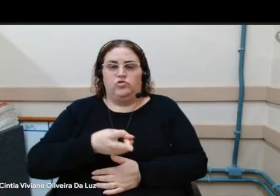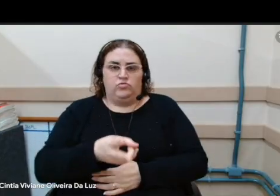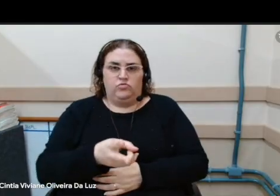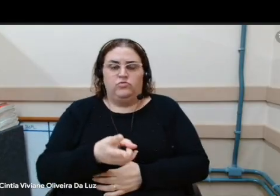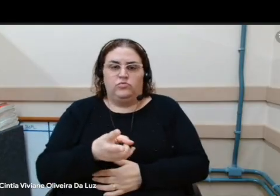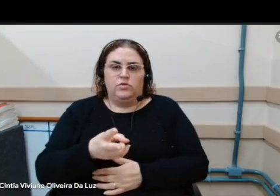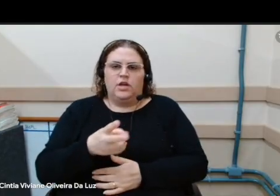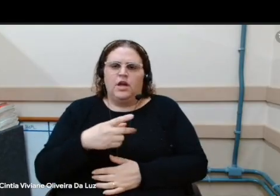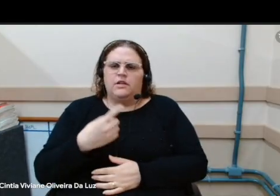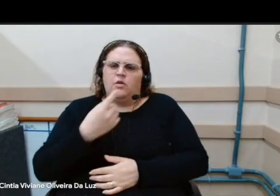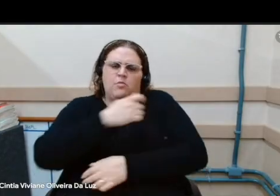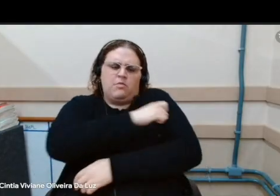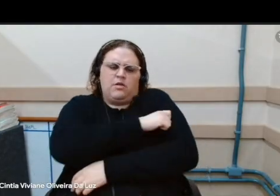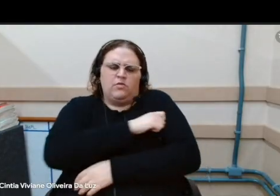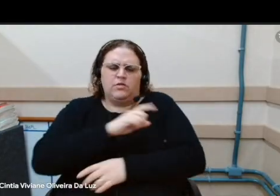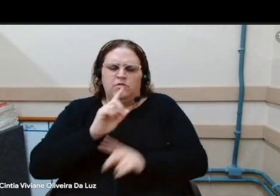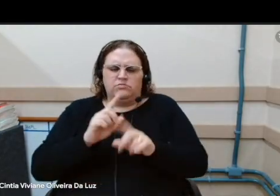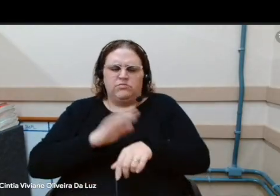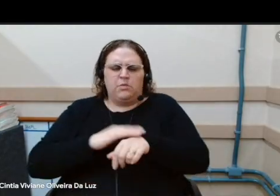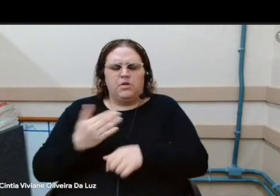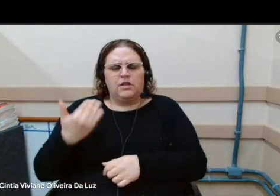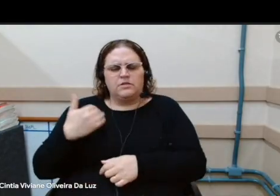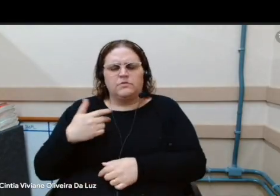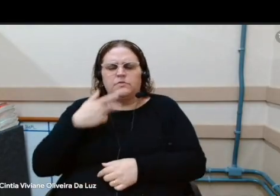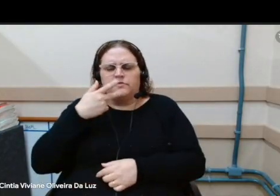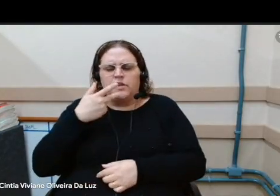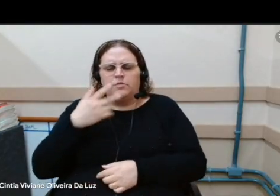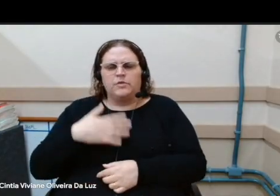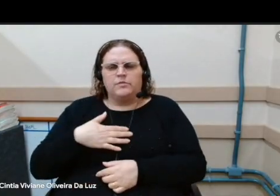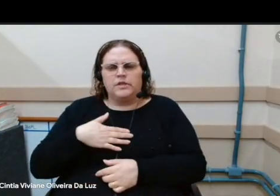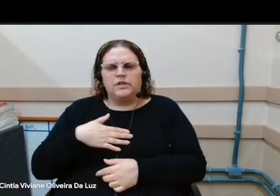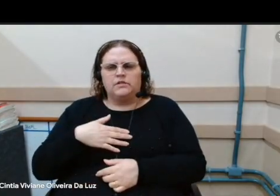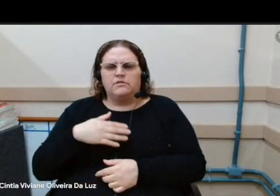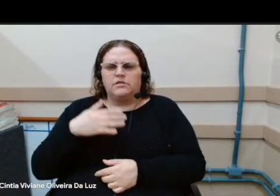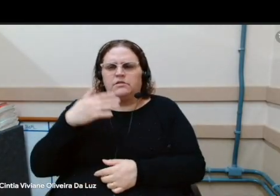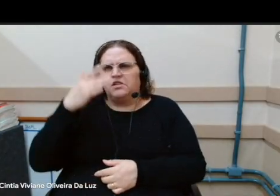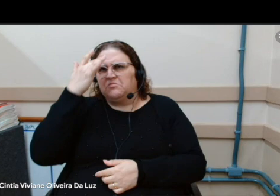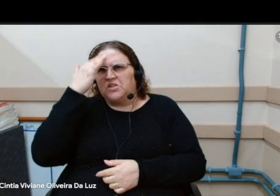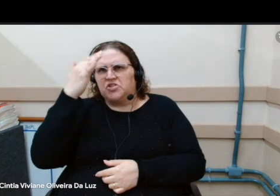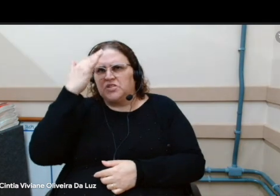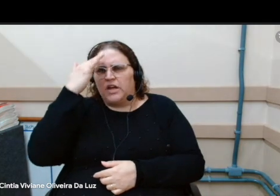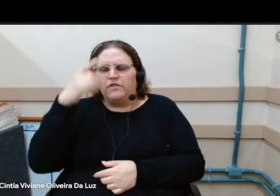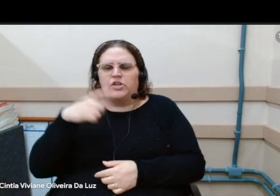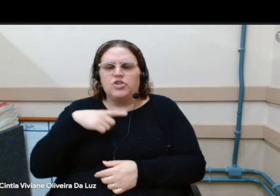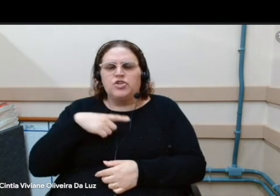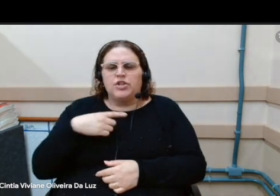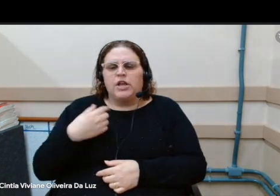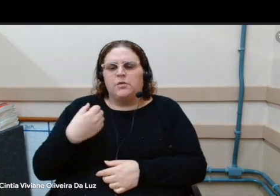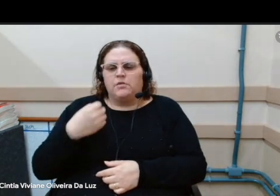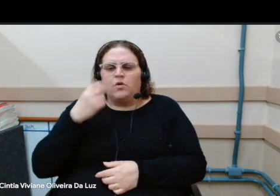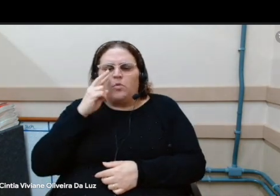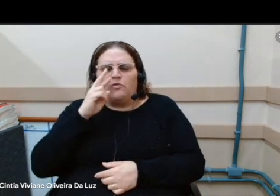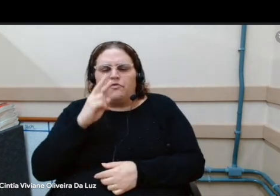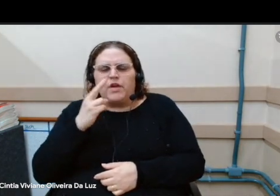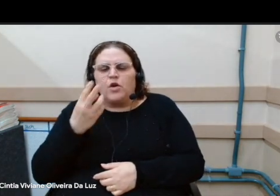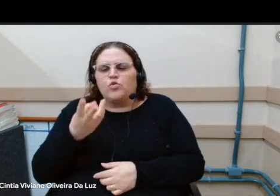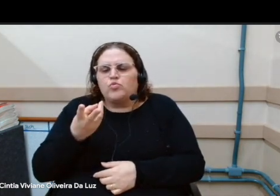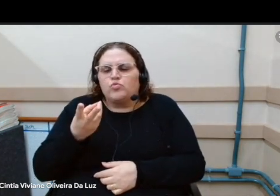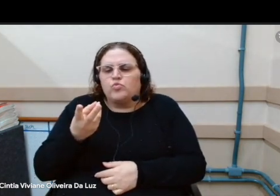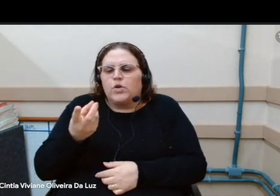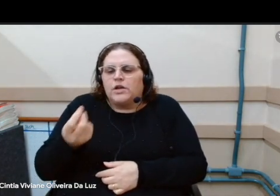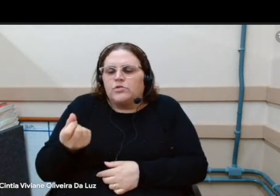aluna me disse que eu nem imaginava que tem para ver lá o número de downloads parece que tava com mais de 4.000